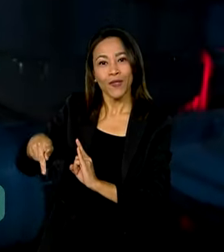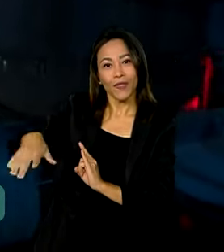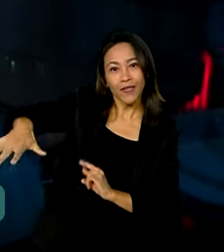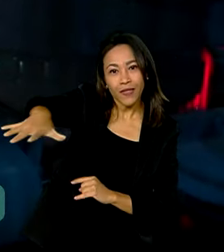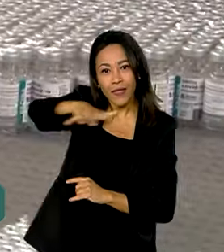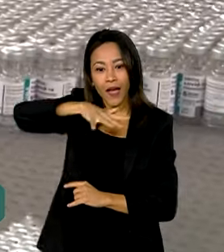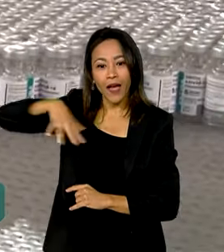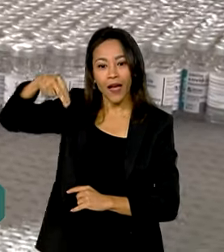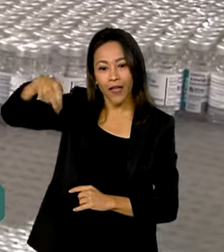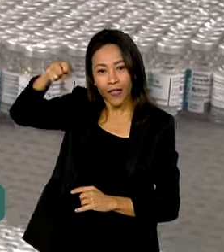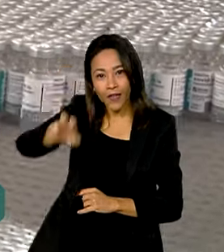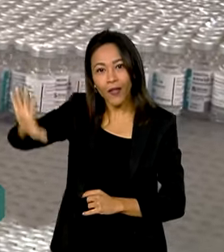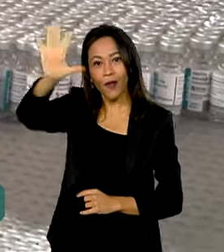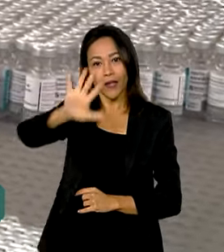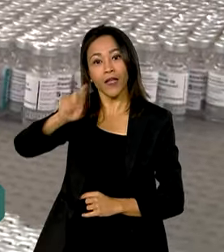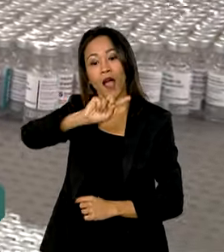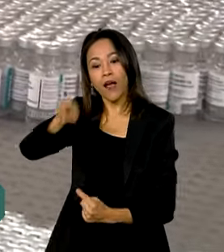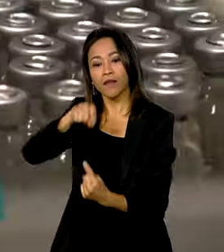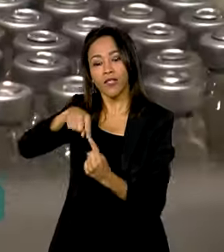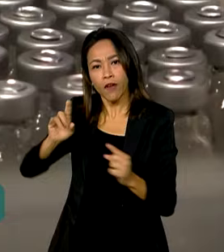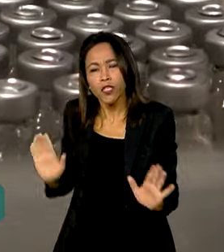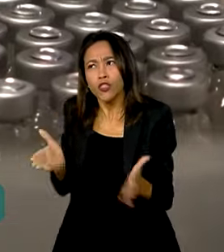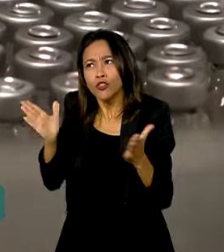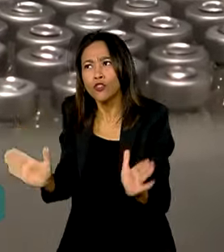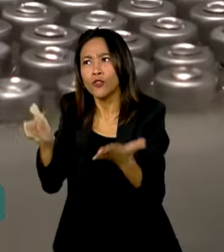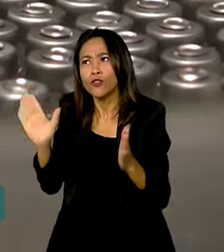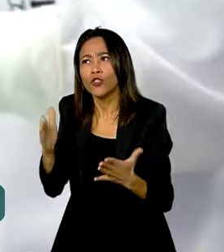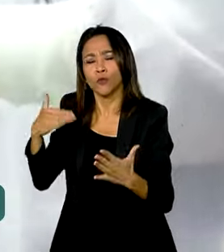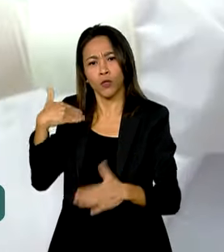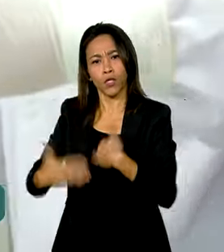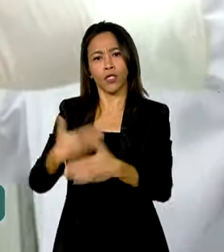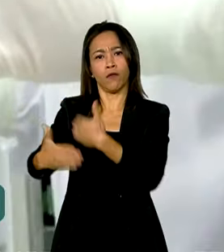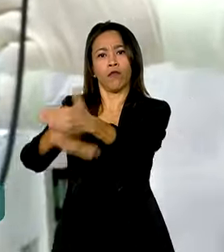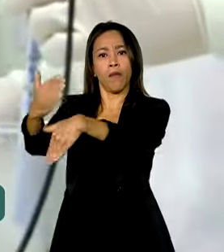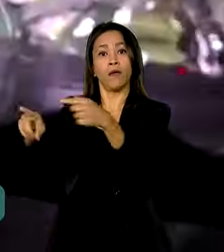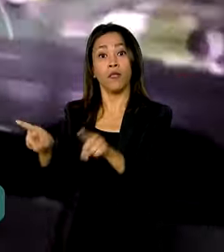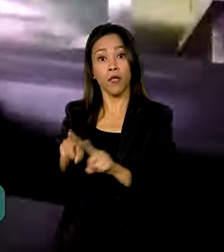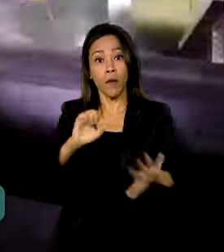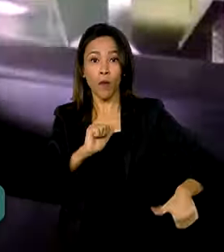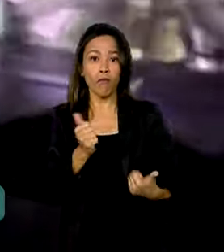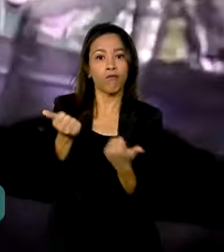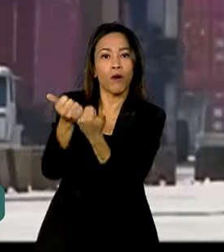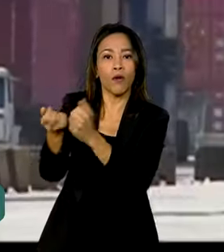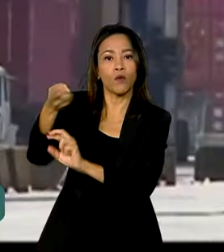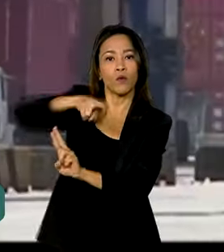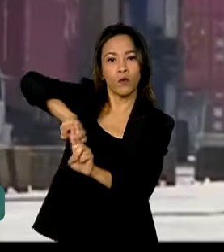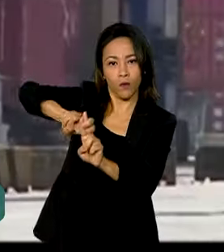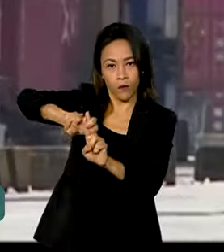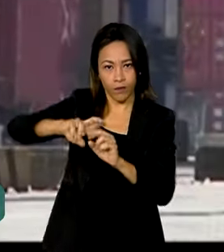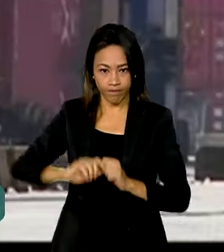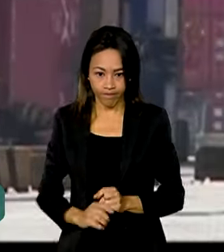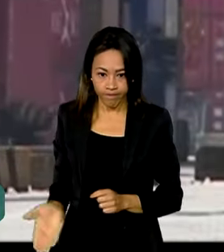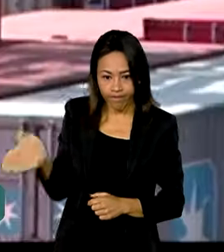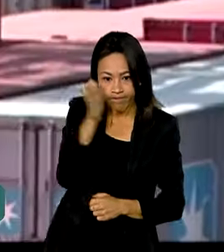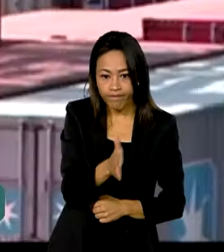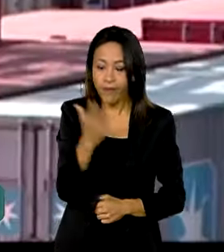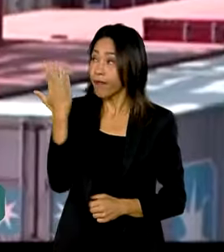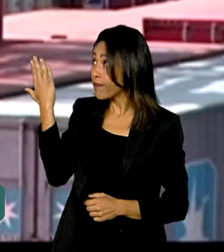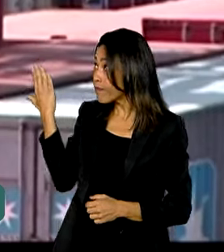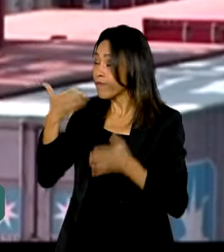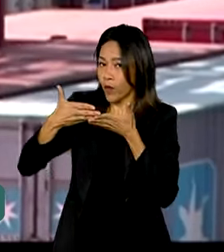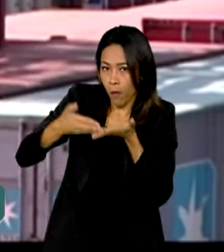objetivo é contribuir para o desenvolvimento regional e para o fortalecimento do Sistema Único de Saúde. Já o setor de